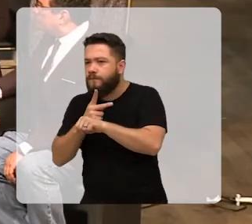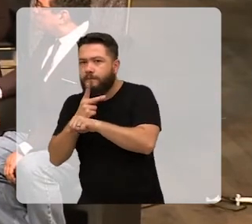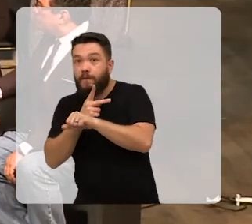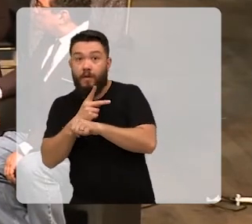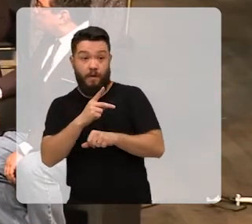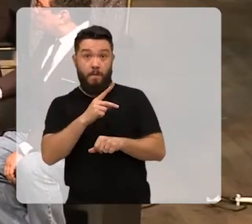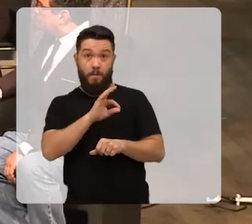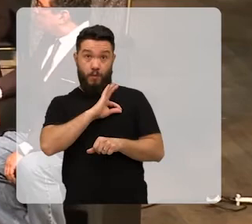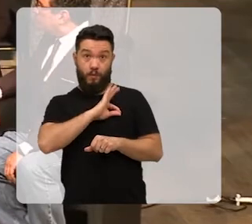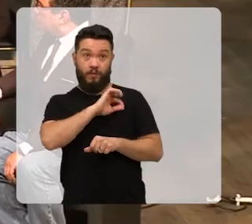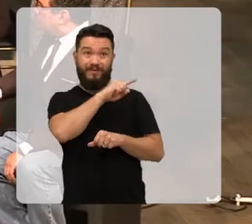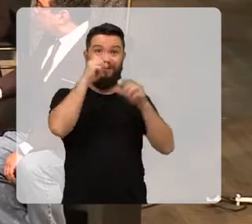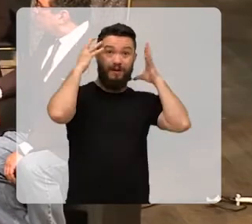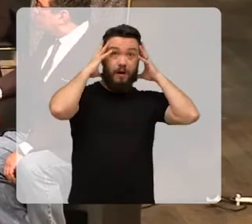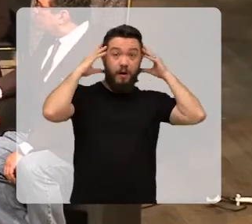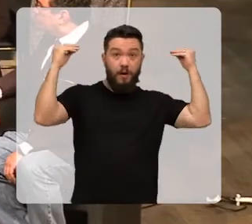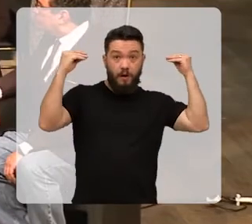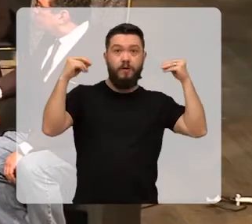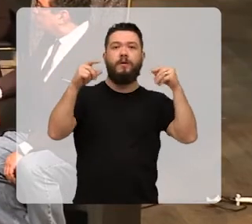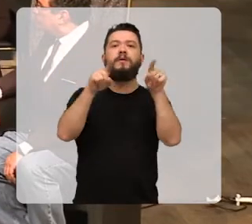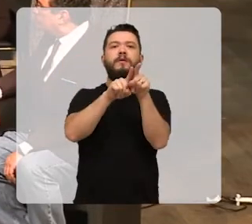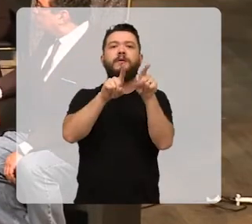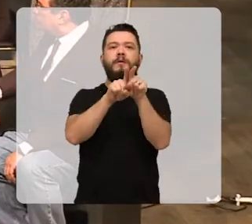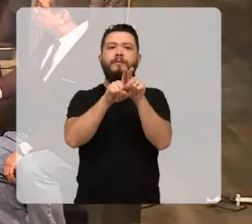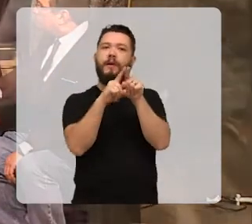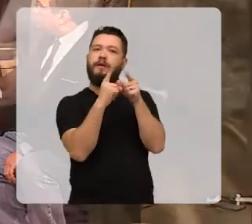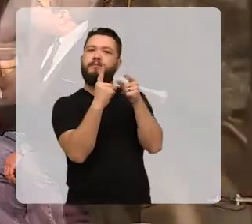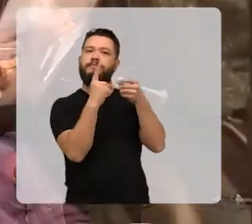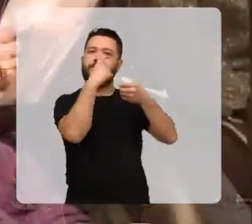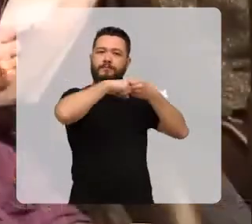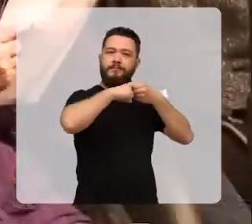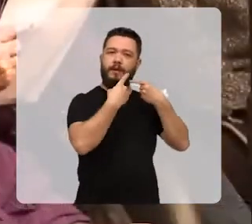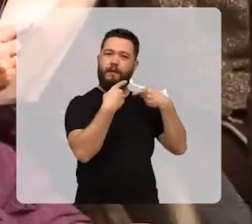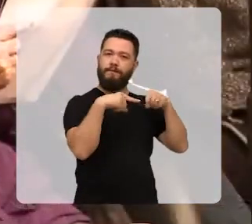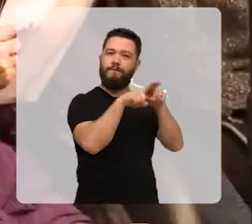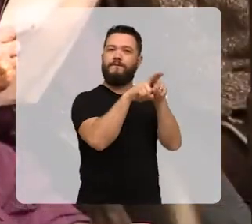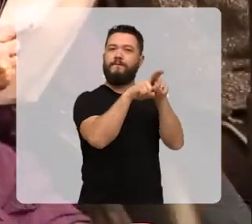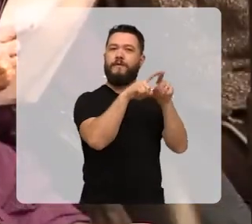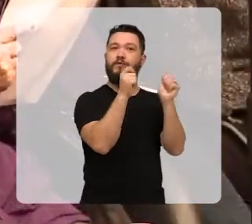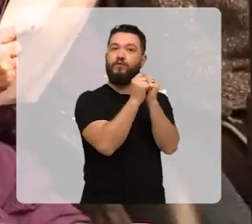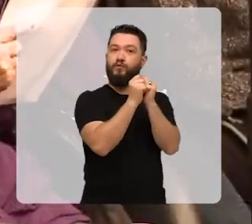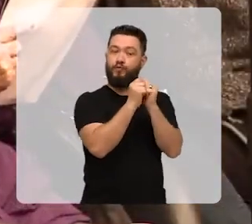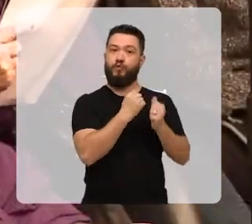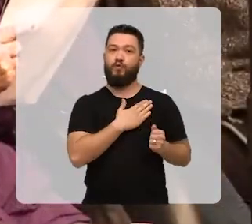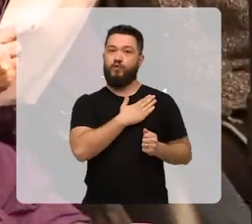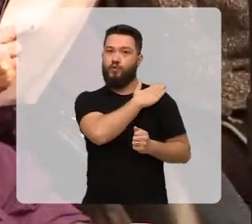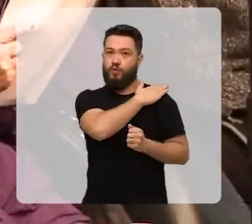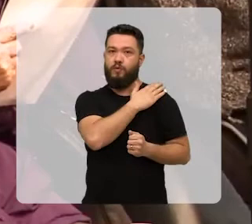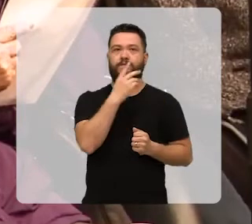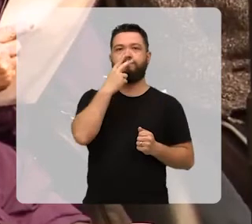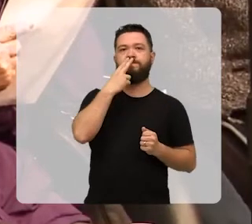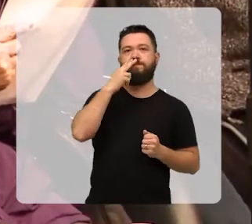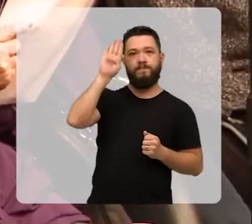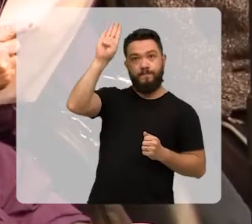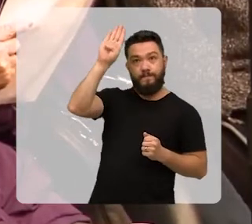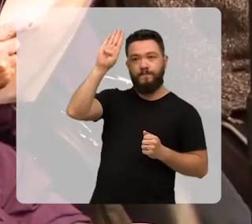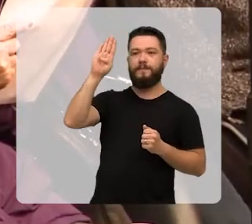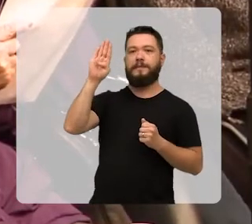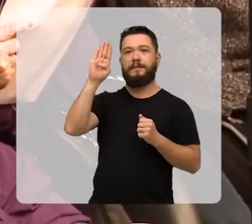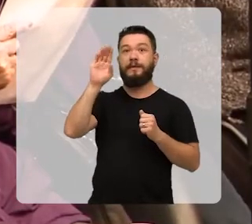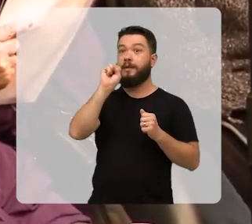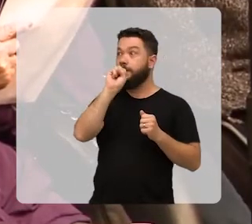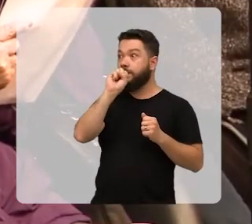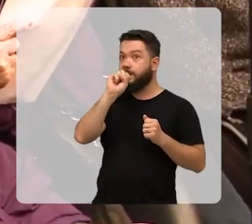holandesa foi compelida pelos nazistas participar na busca, senão iria sofrer terríveis